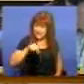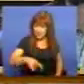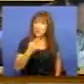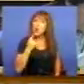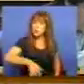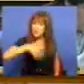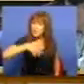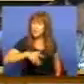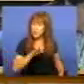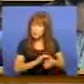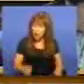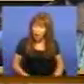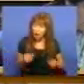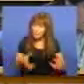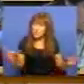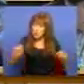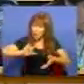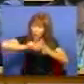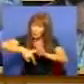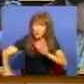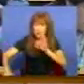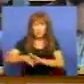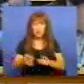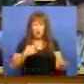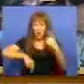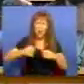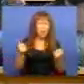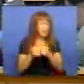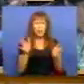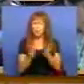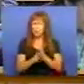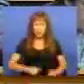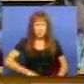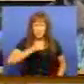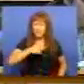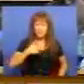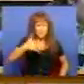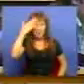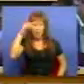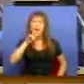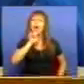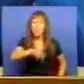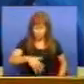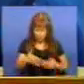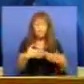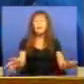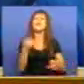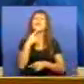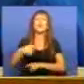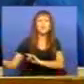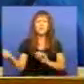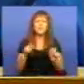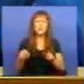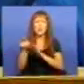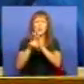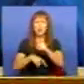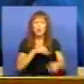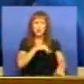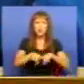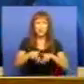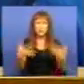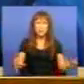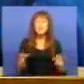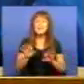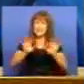reafirmada com a apresentação de novos projetos de lei. Nós, a todo o tempo, entendemos que pode ser reaberto o debate do estatuto dos deputados.